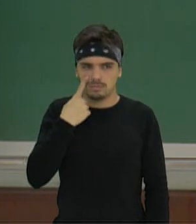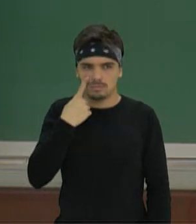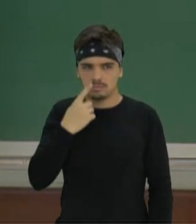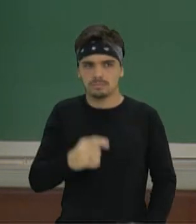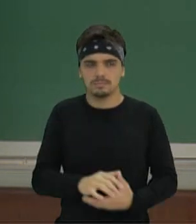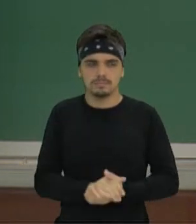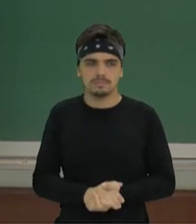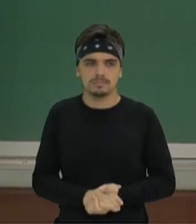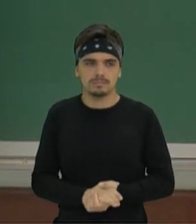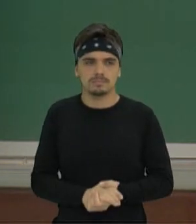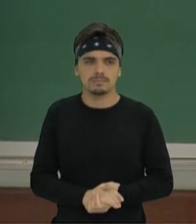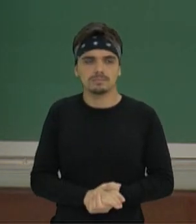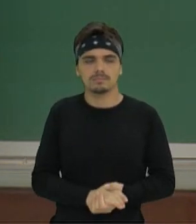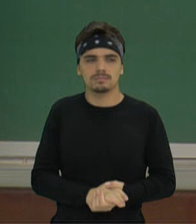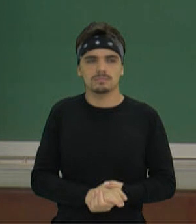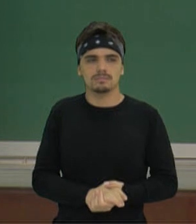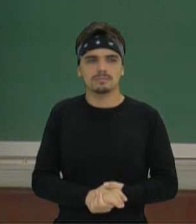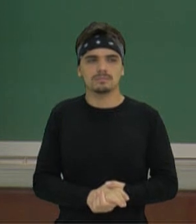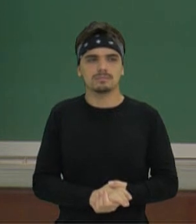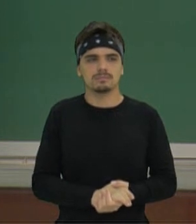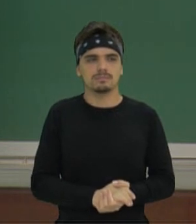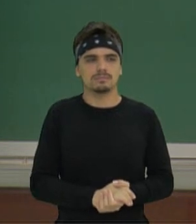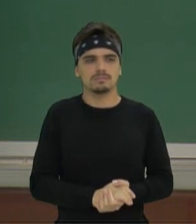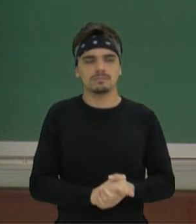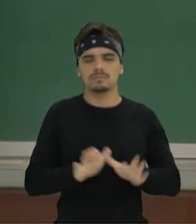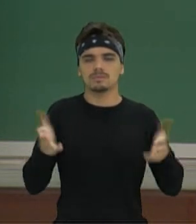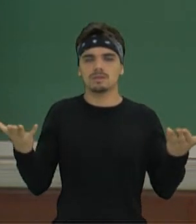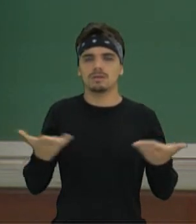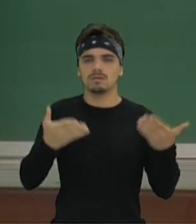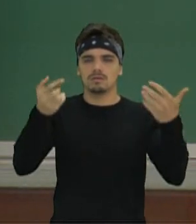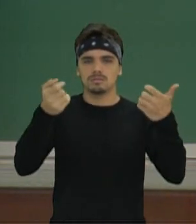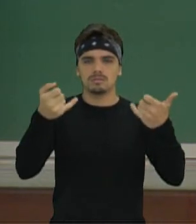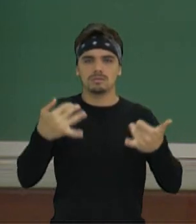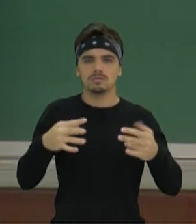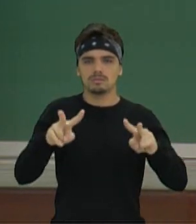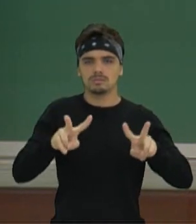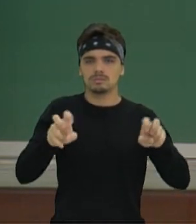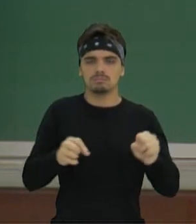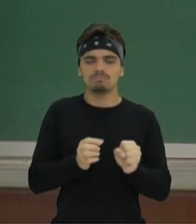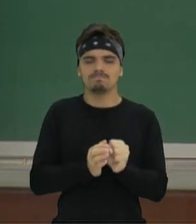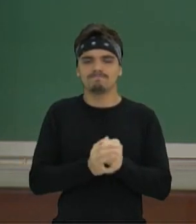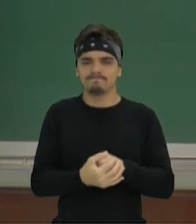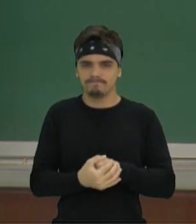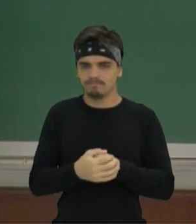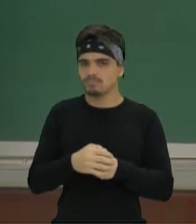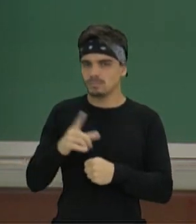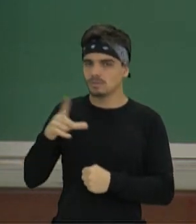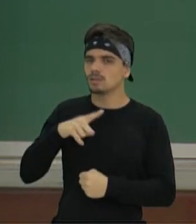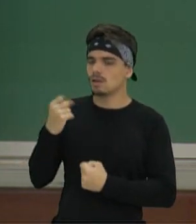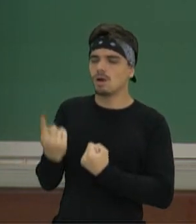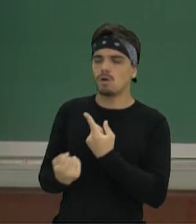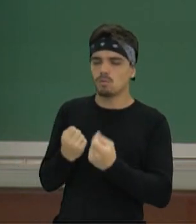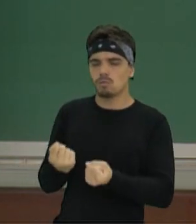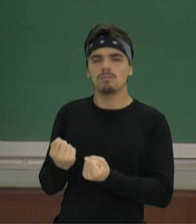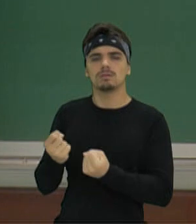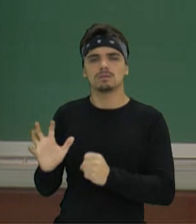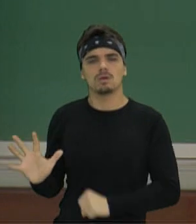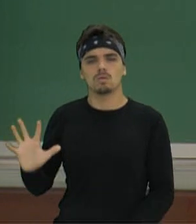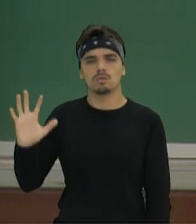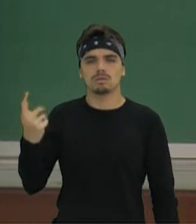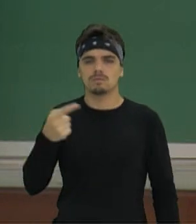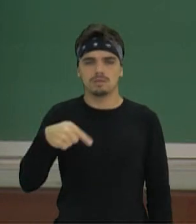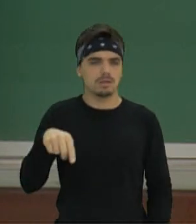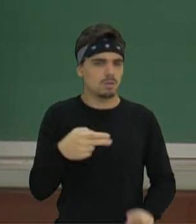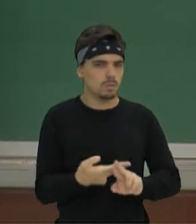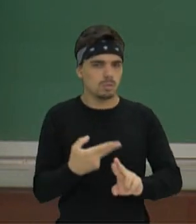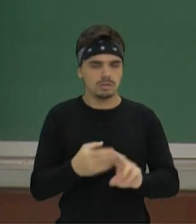utilizado somente para pessoa, tá? Agora, vamos falar justamente sobre essa ideia de omissão. Em algumas situações, é possível de você não usar o